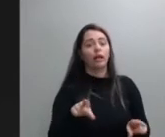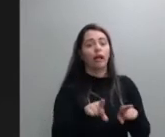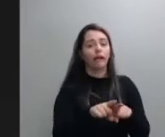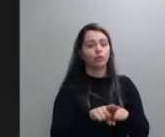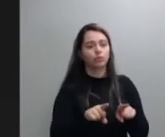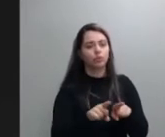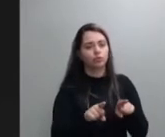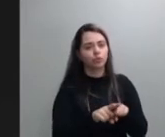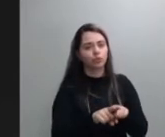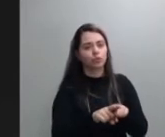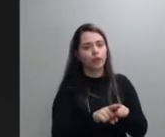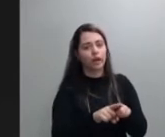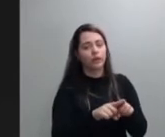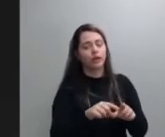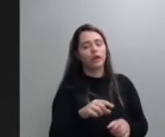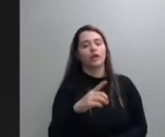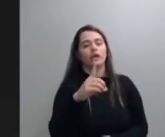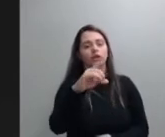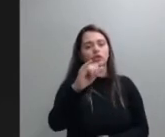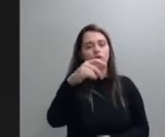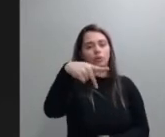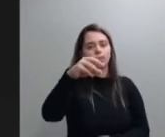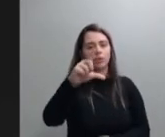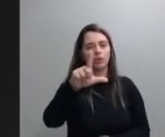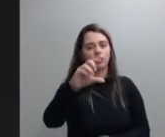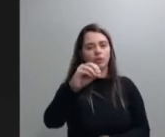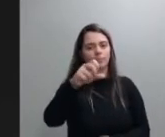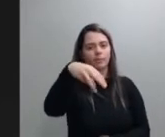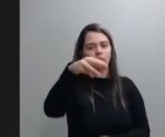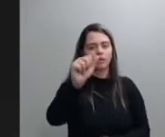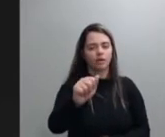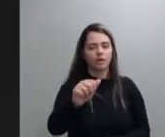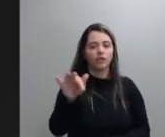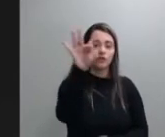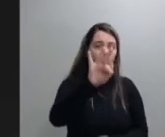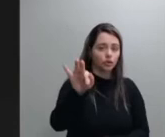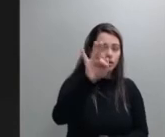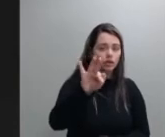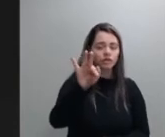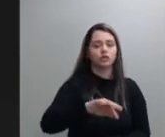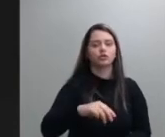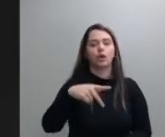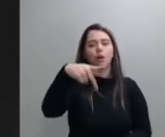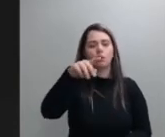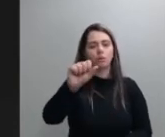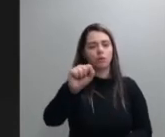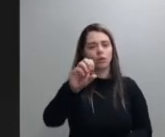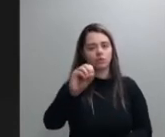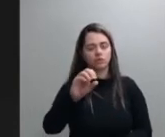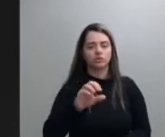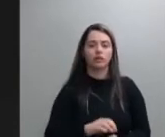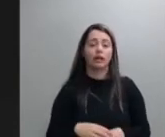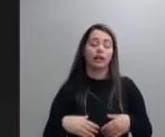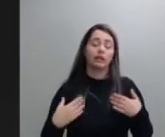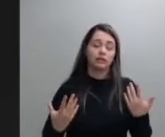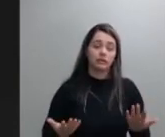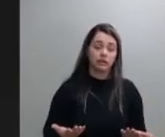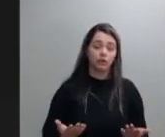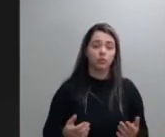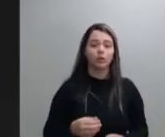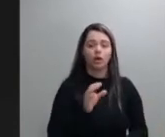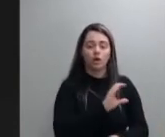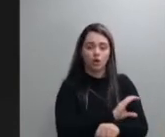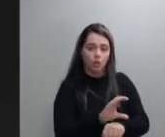tendo em vista que esta não se aplicaria aos concursos com provas já realizadas aí a comissão do concurso